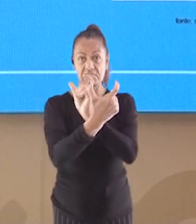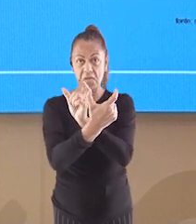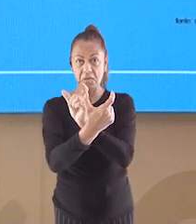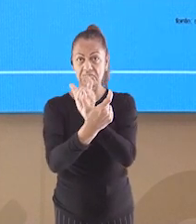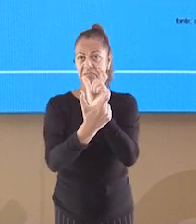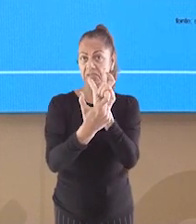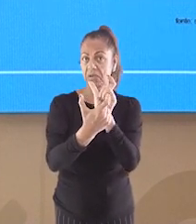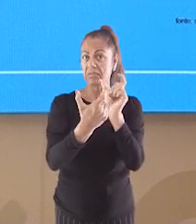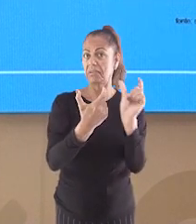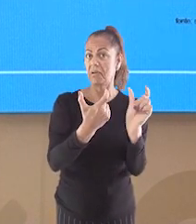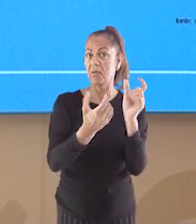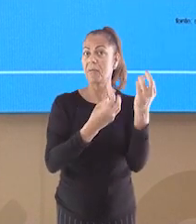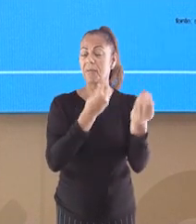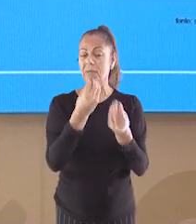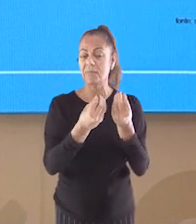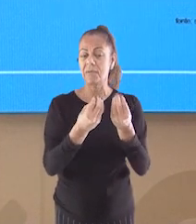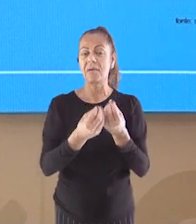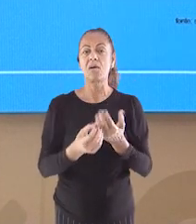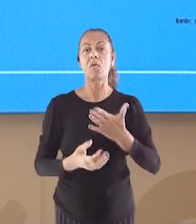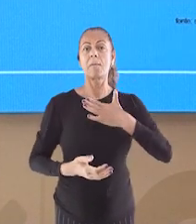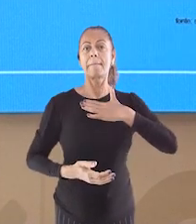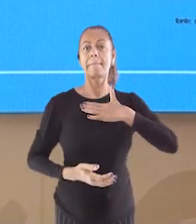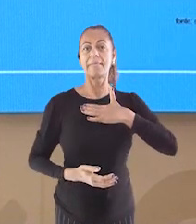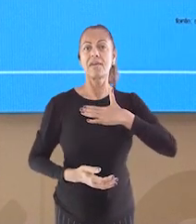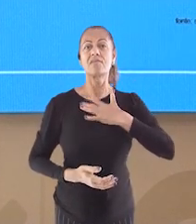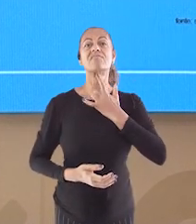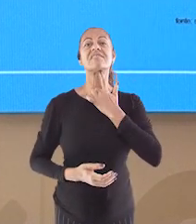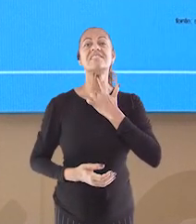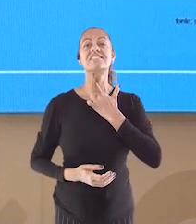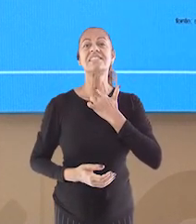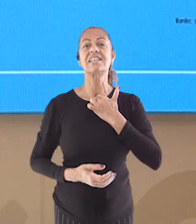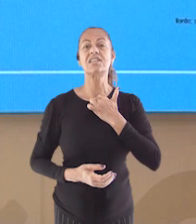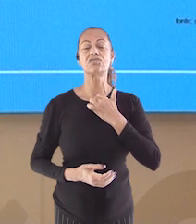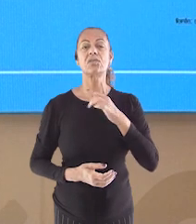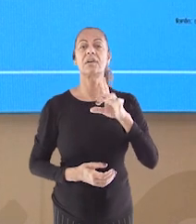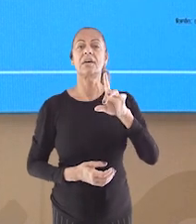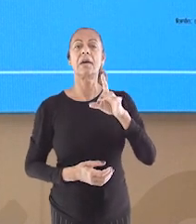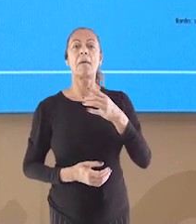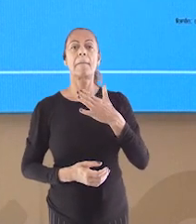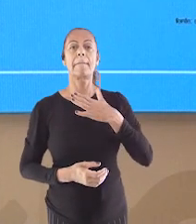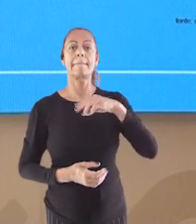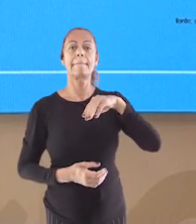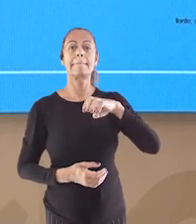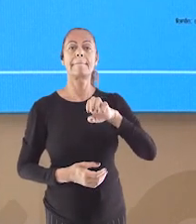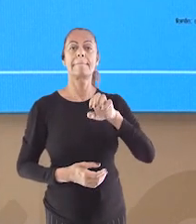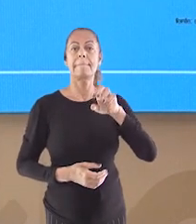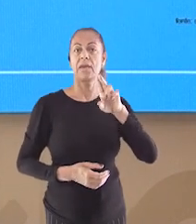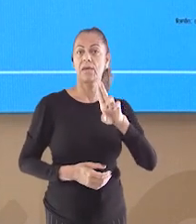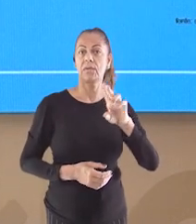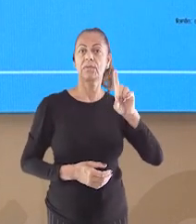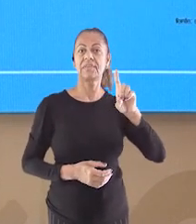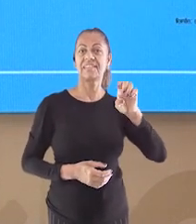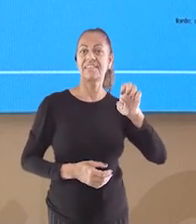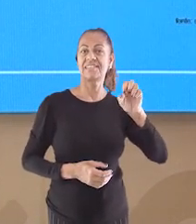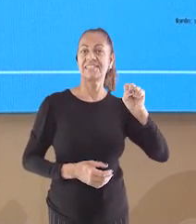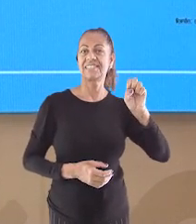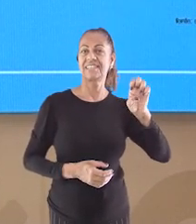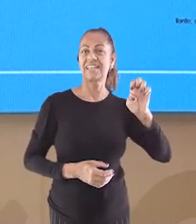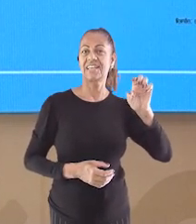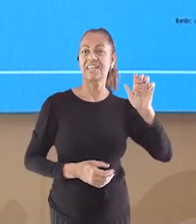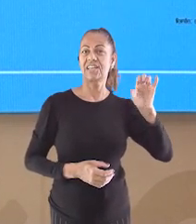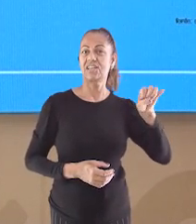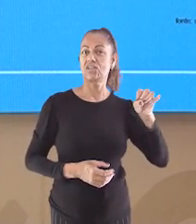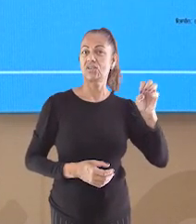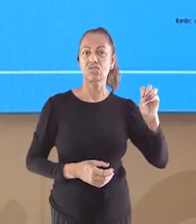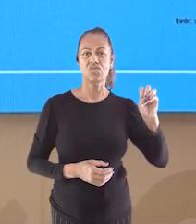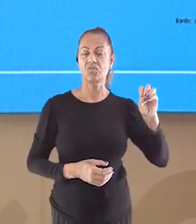respondam. Qual é a colocação pronominal do pronome oblíquo se? No primeiro quadrinho. Próclise, mesóclise